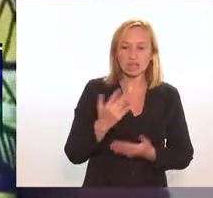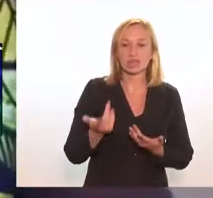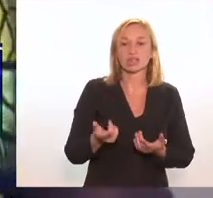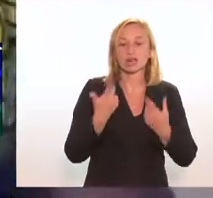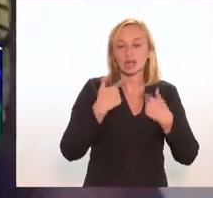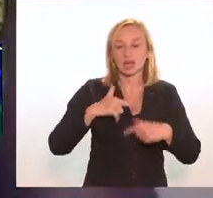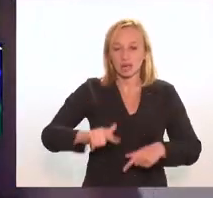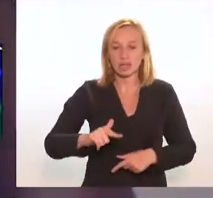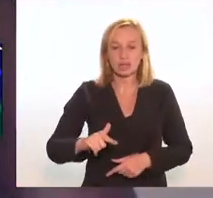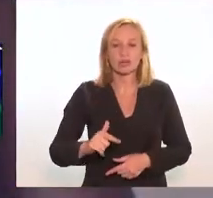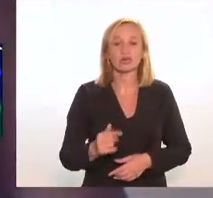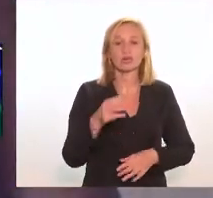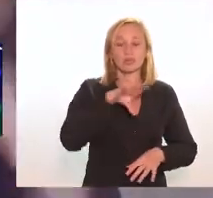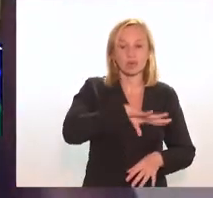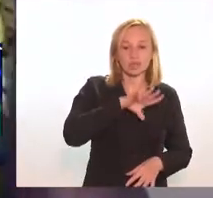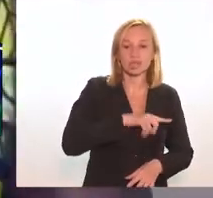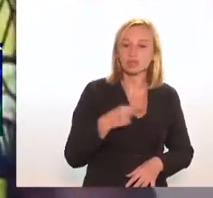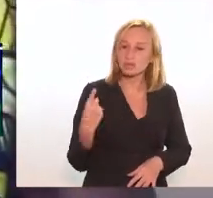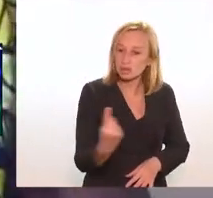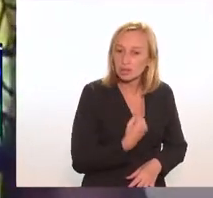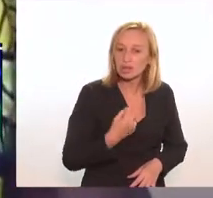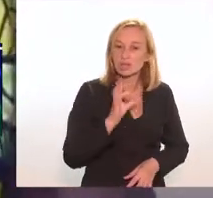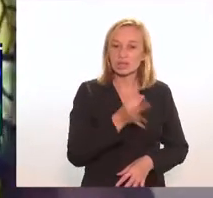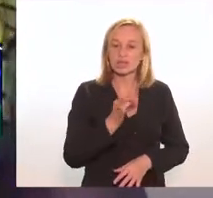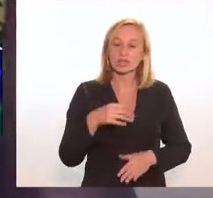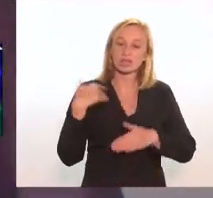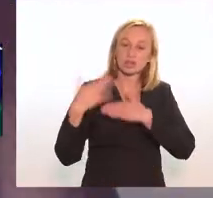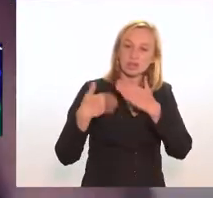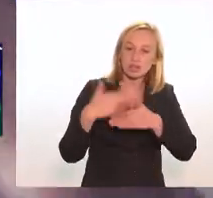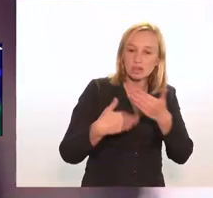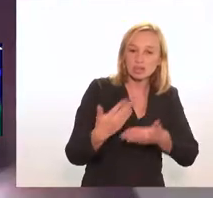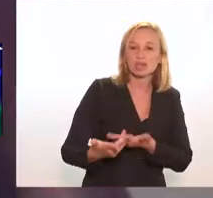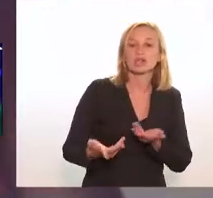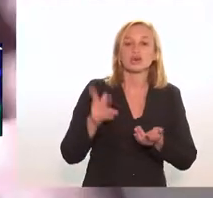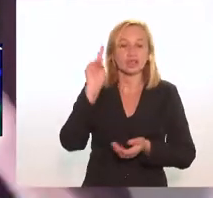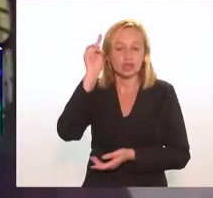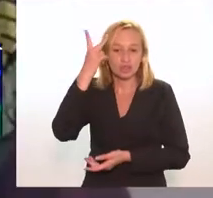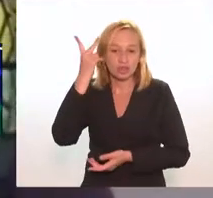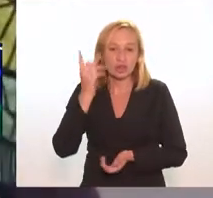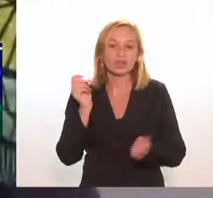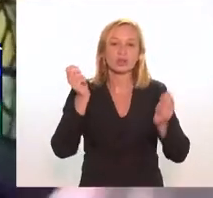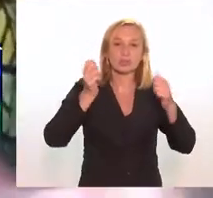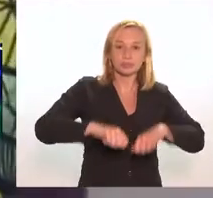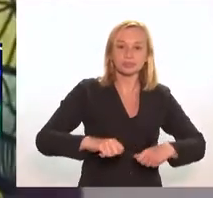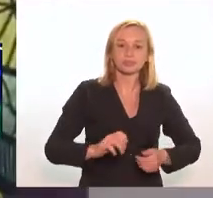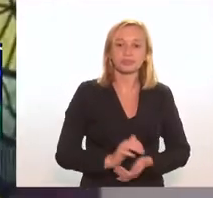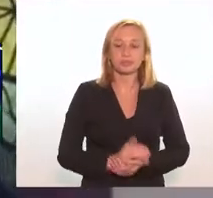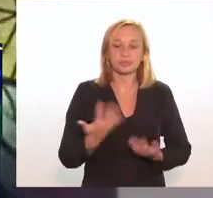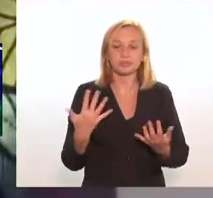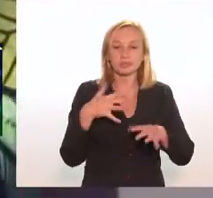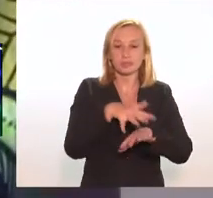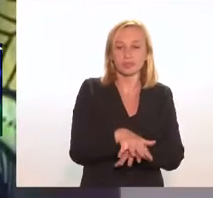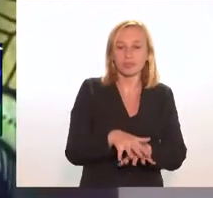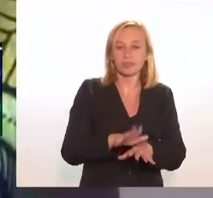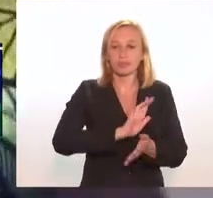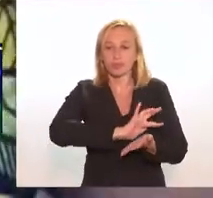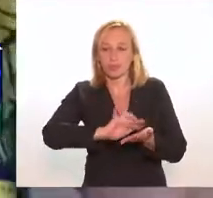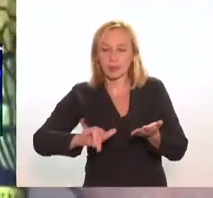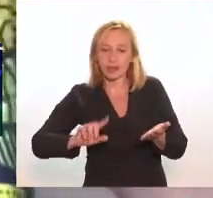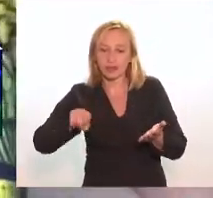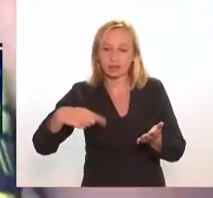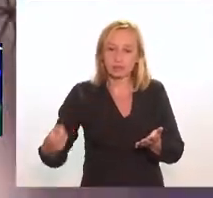A nossa língua portuguesa, justamente por todo esse histórico de adendos e possibilidades de inclusão de milhares de